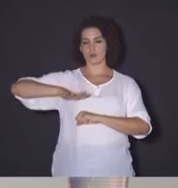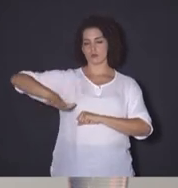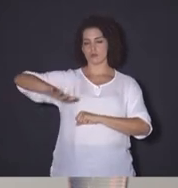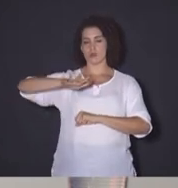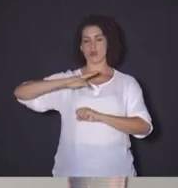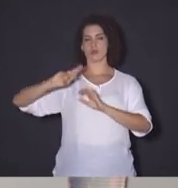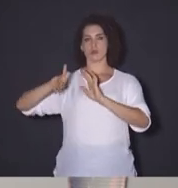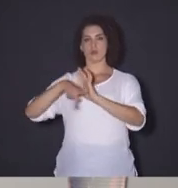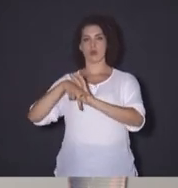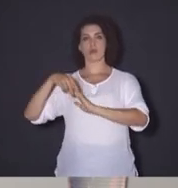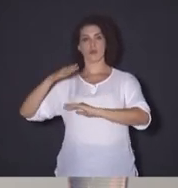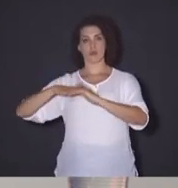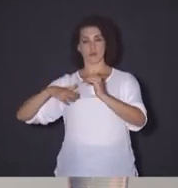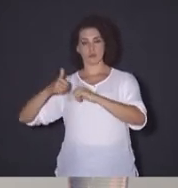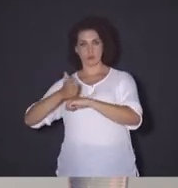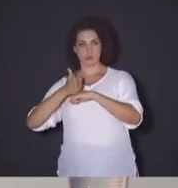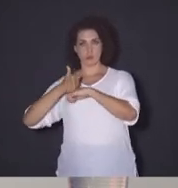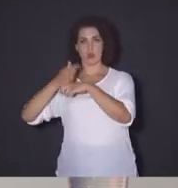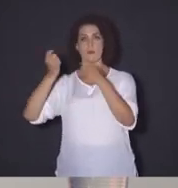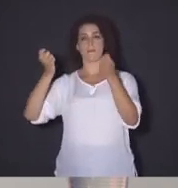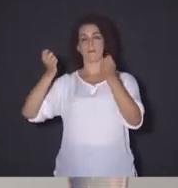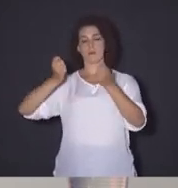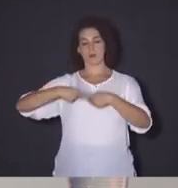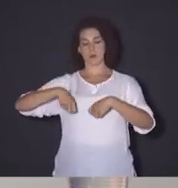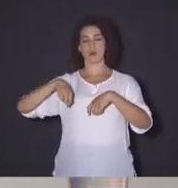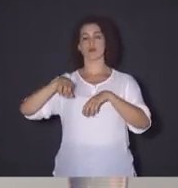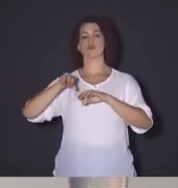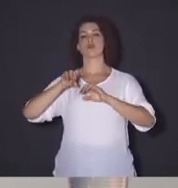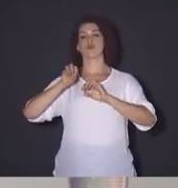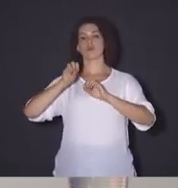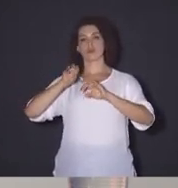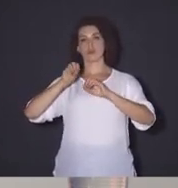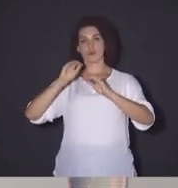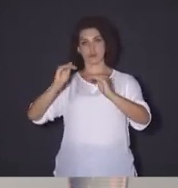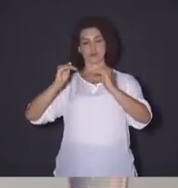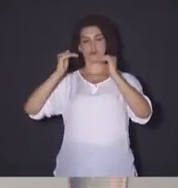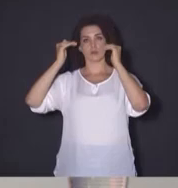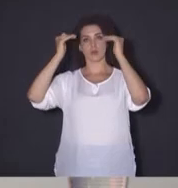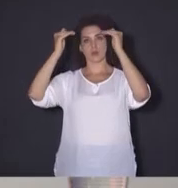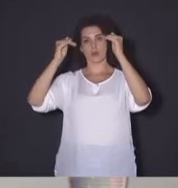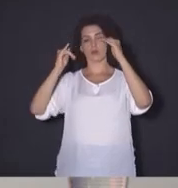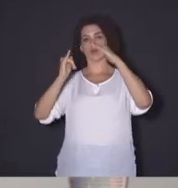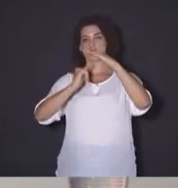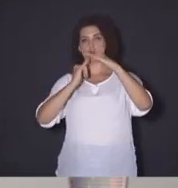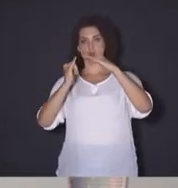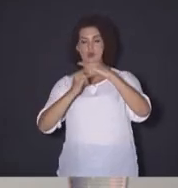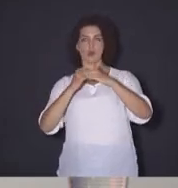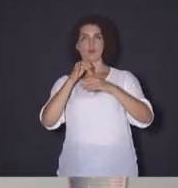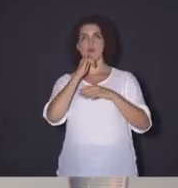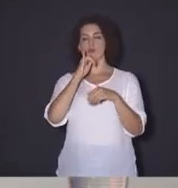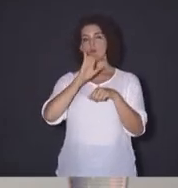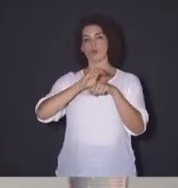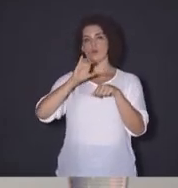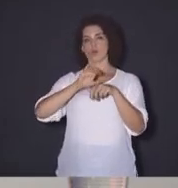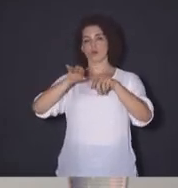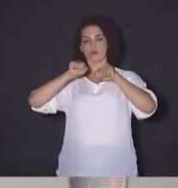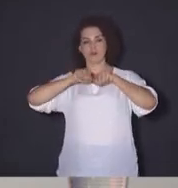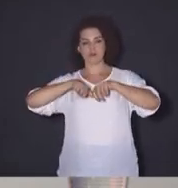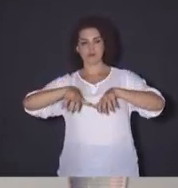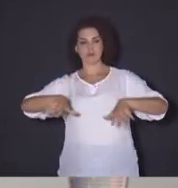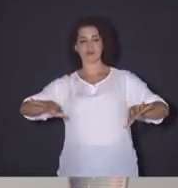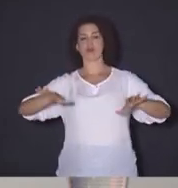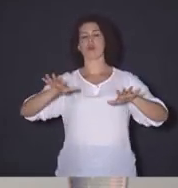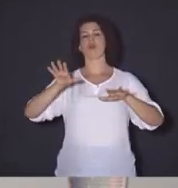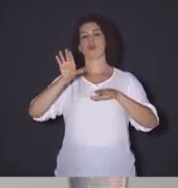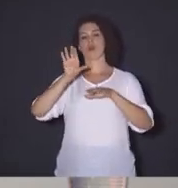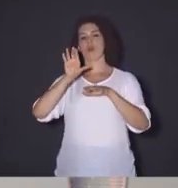poderá ser desenvolvido por instituições de educação superior aí no tocante a cursos de extensão é aperfeiçoar